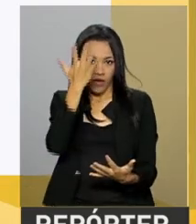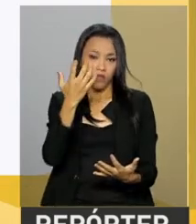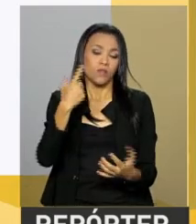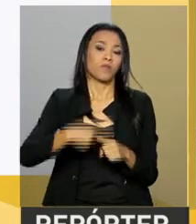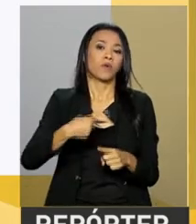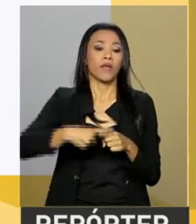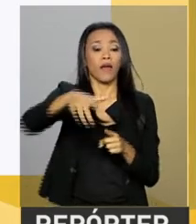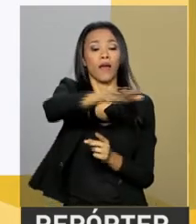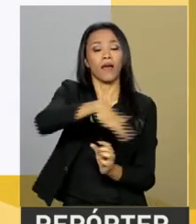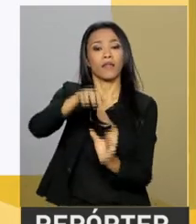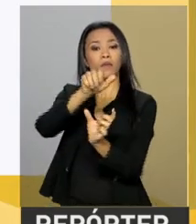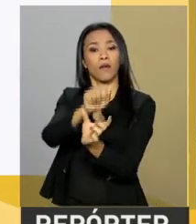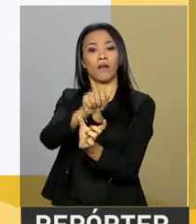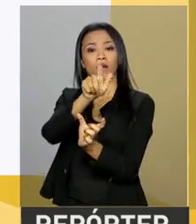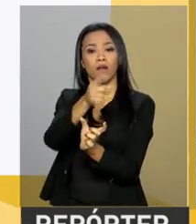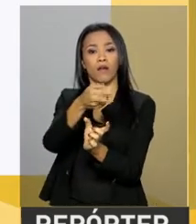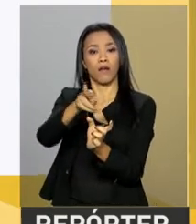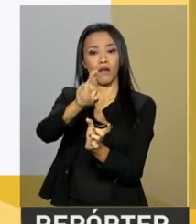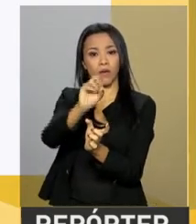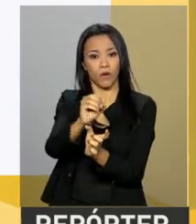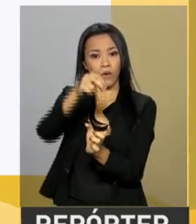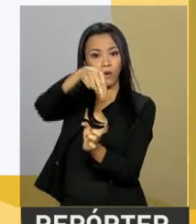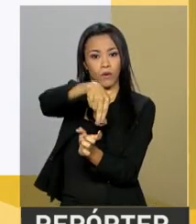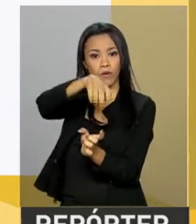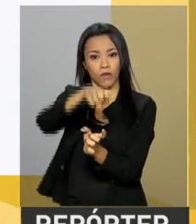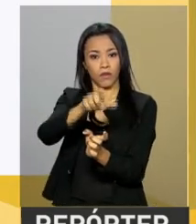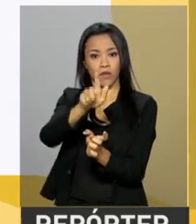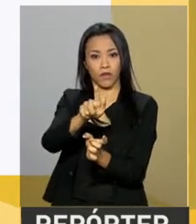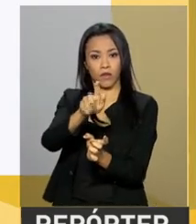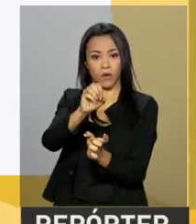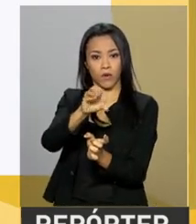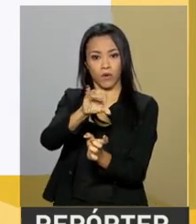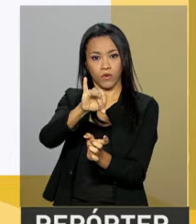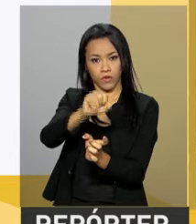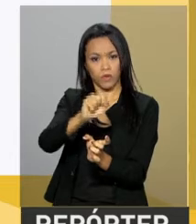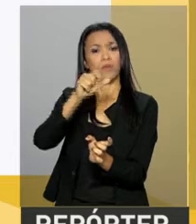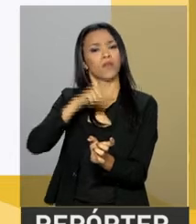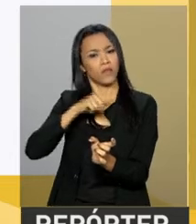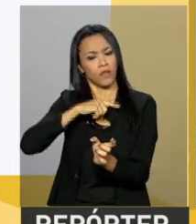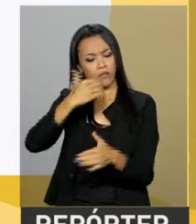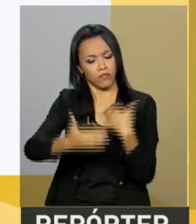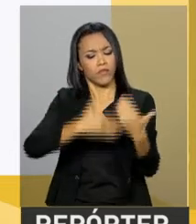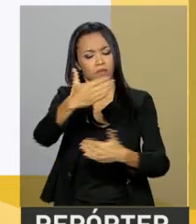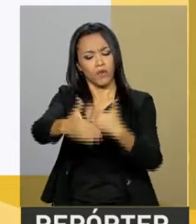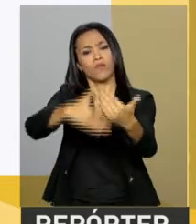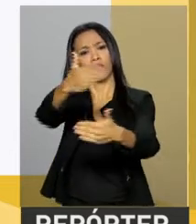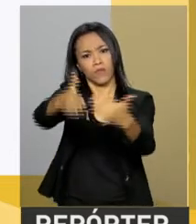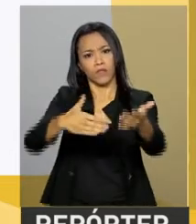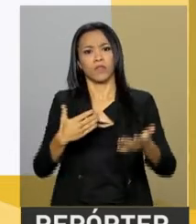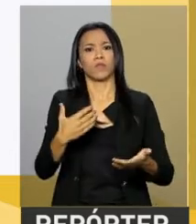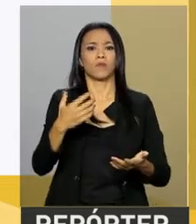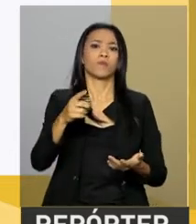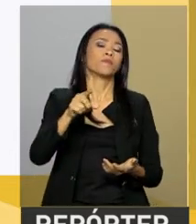sempre é a parte da economia que mais tem crescido nos últimos anos. E o crescimento de